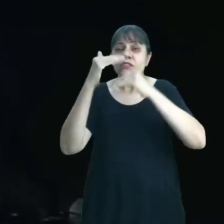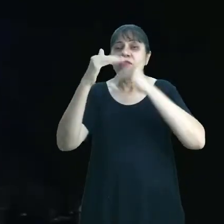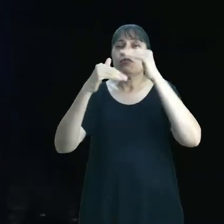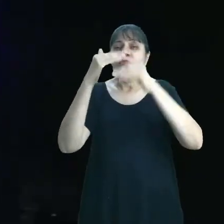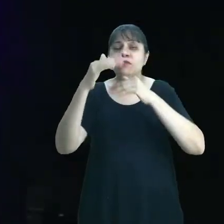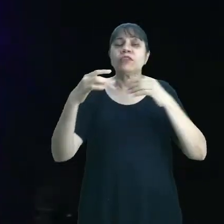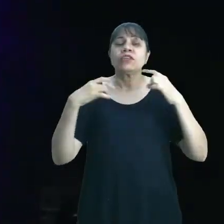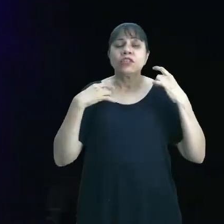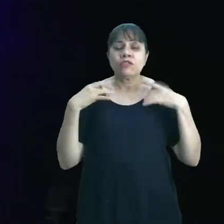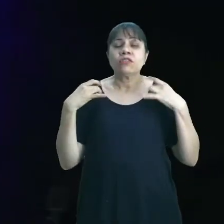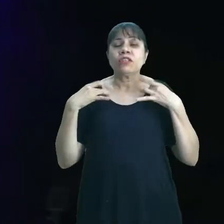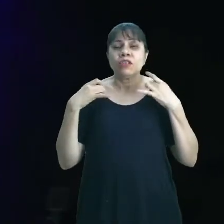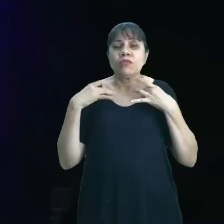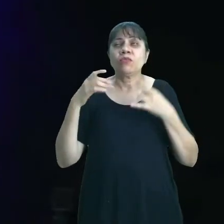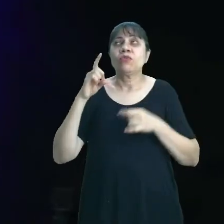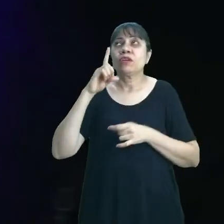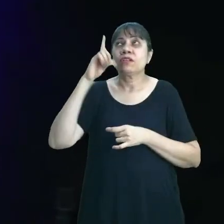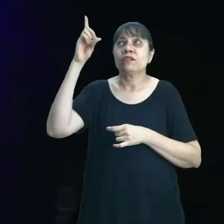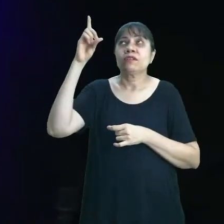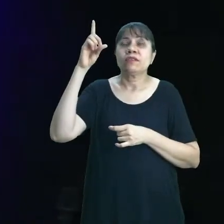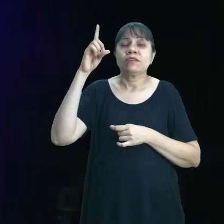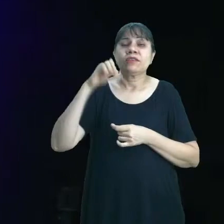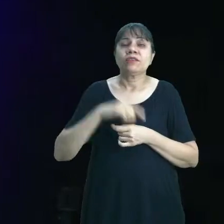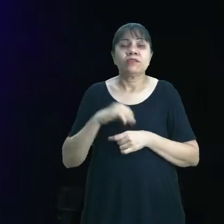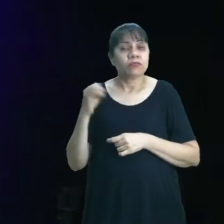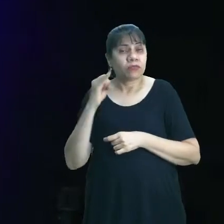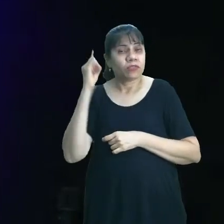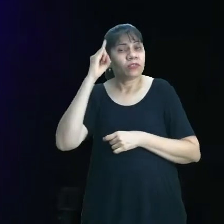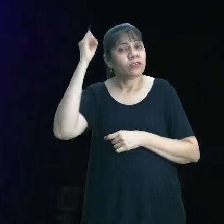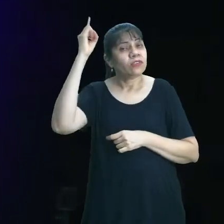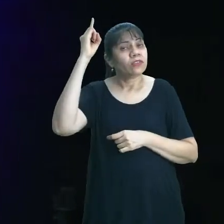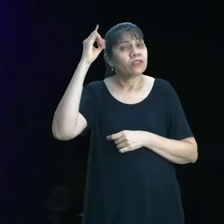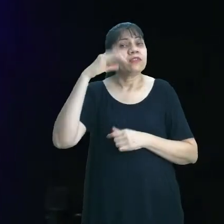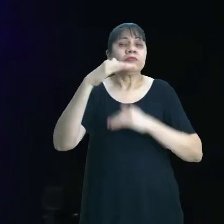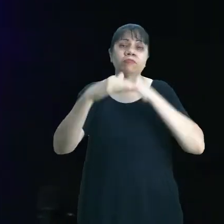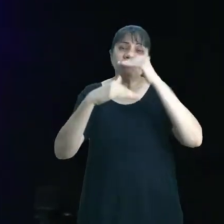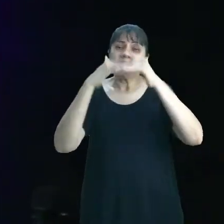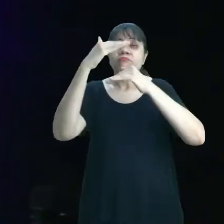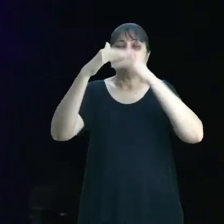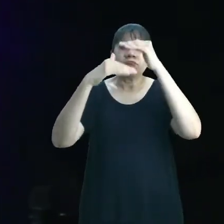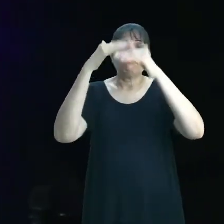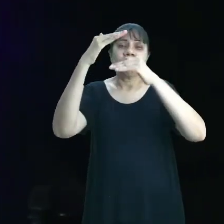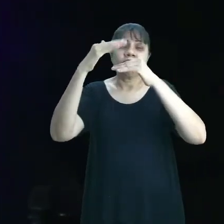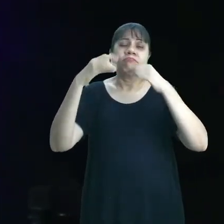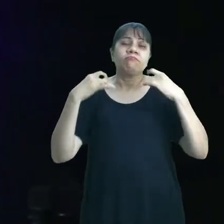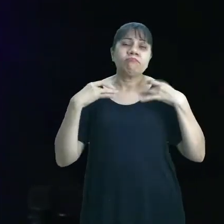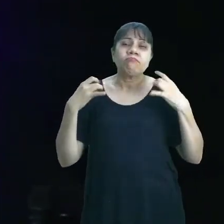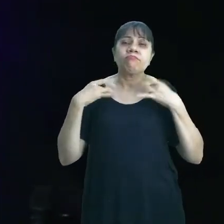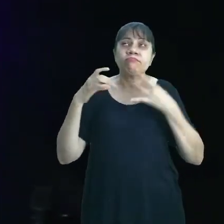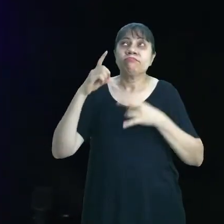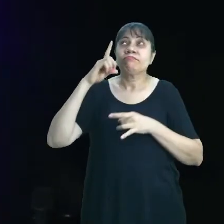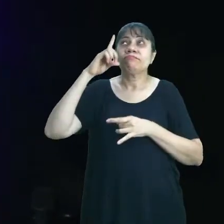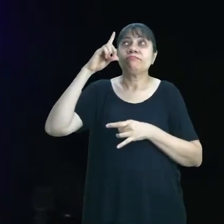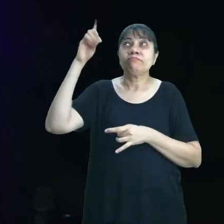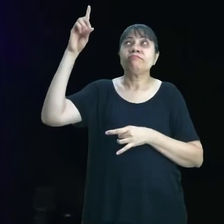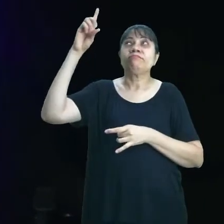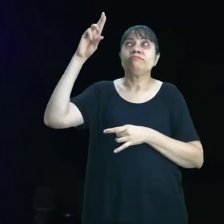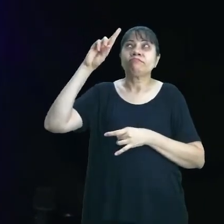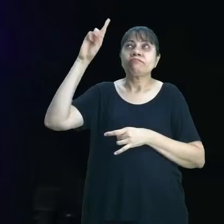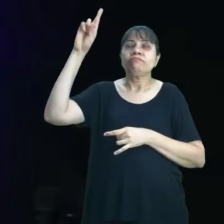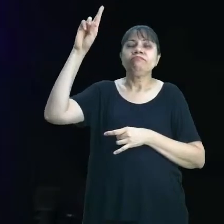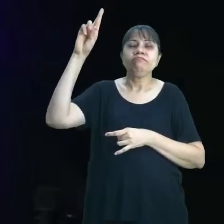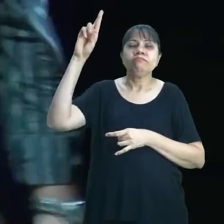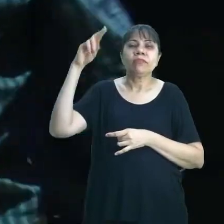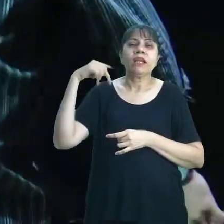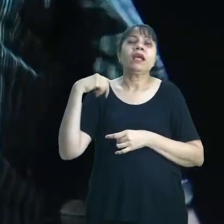Isso é importantíssimo, nós desenvolvermos o temor do Senhor. E é importante isso, nós colocarmos